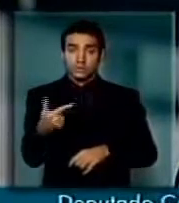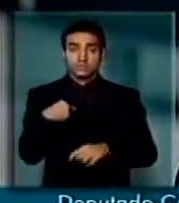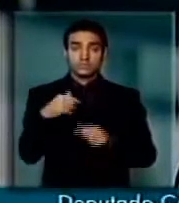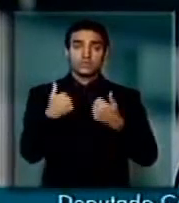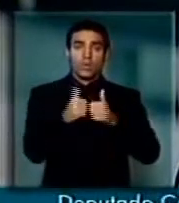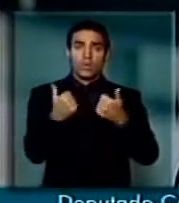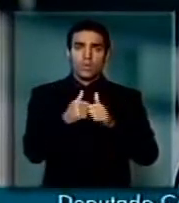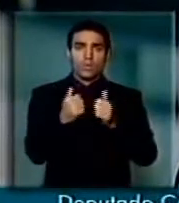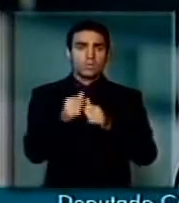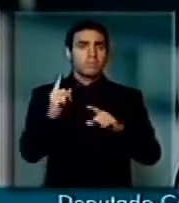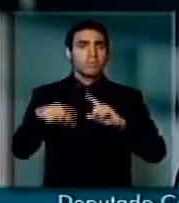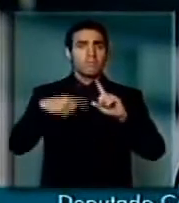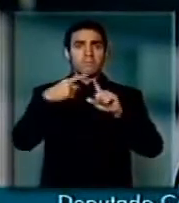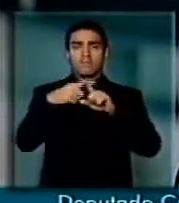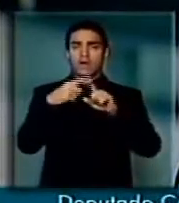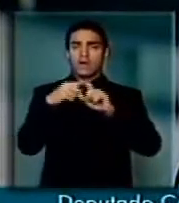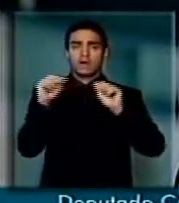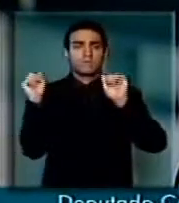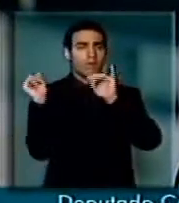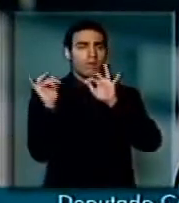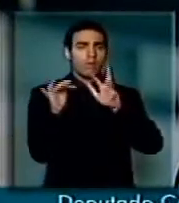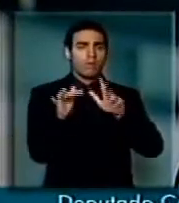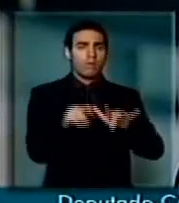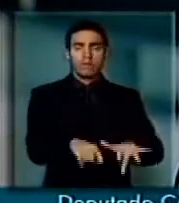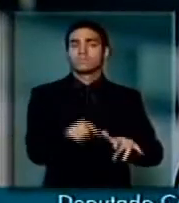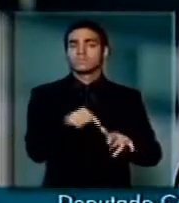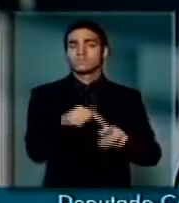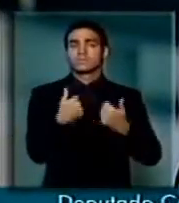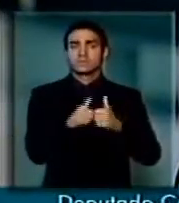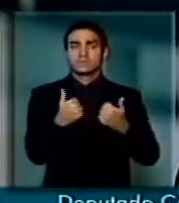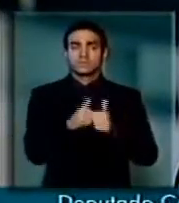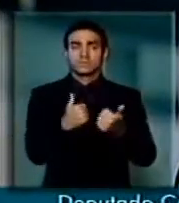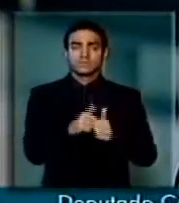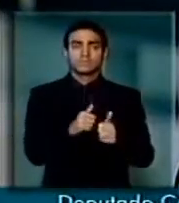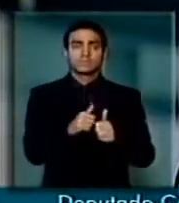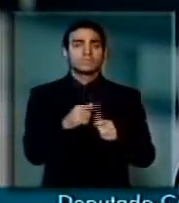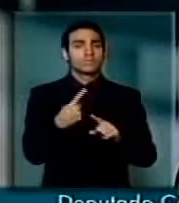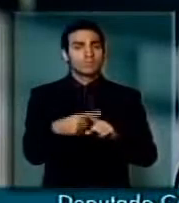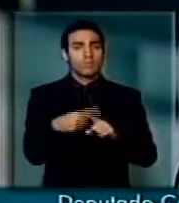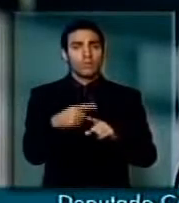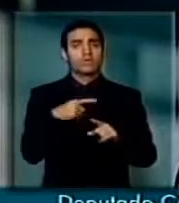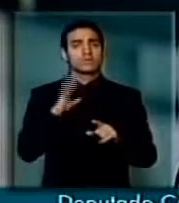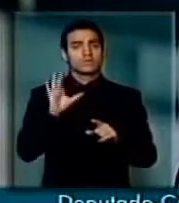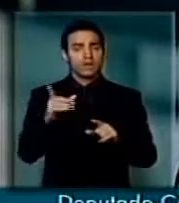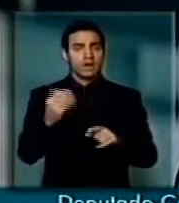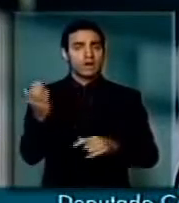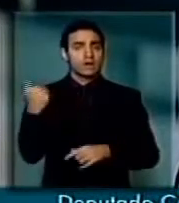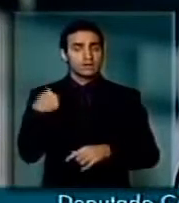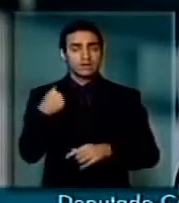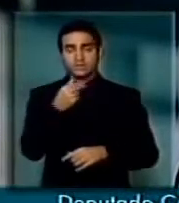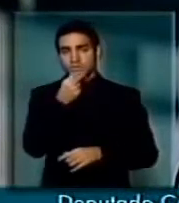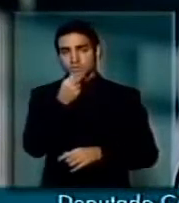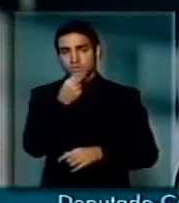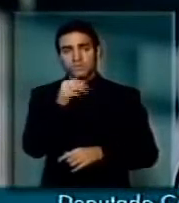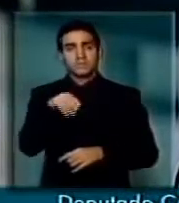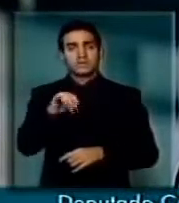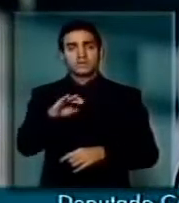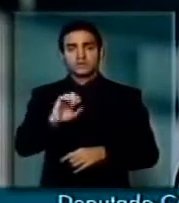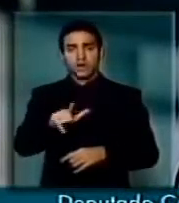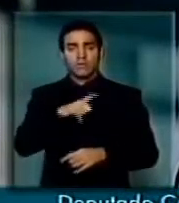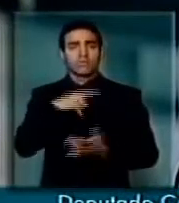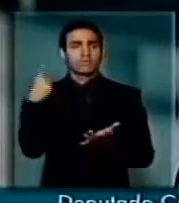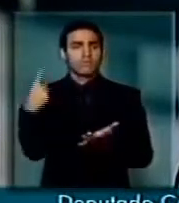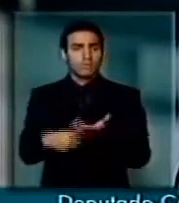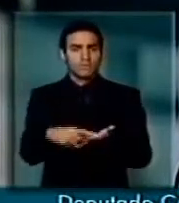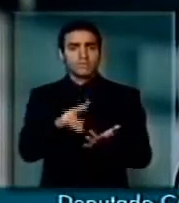caravanas já registradas aqui em Brasília, para, em cima de um compromisso firmado pelo presidente deputado Michel Temer de que a PEC